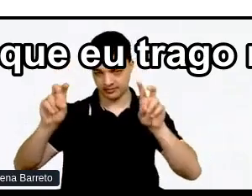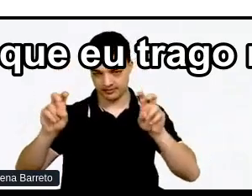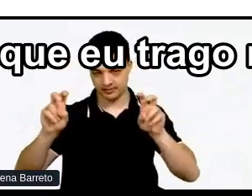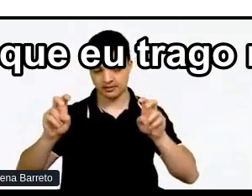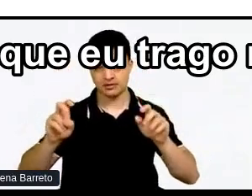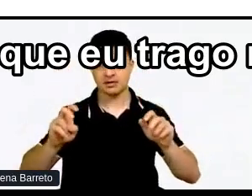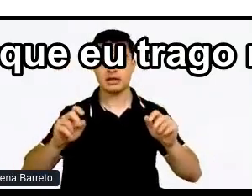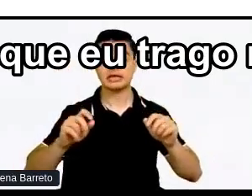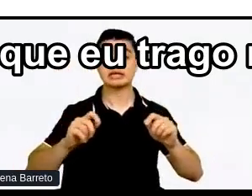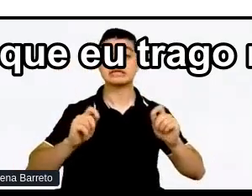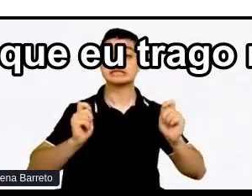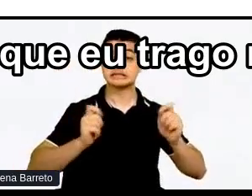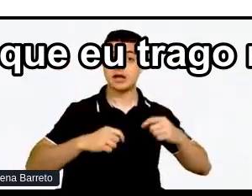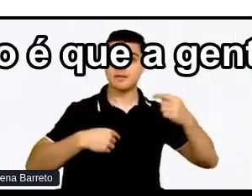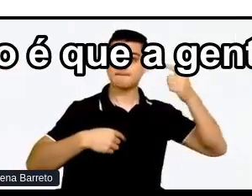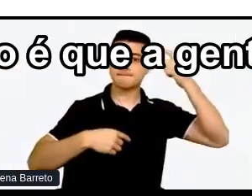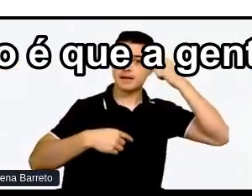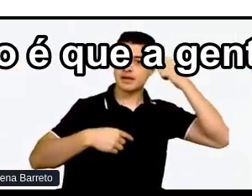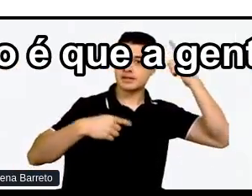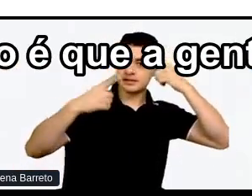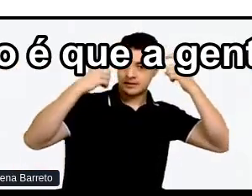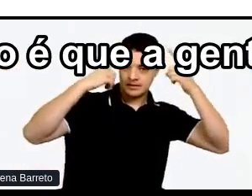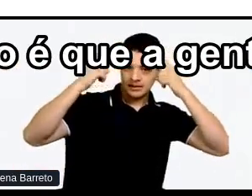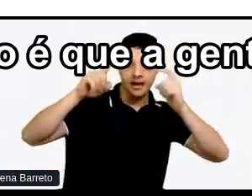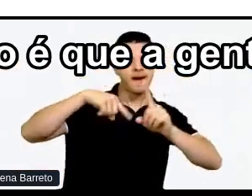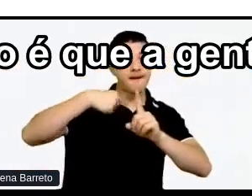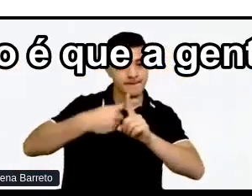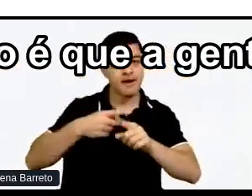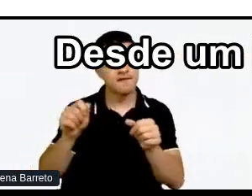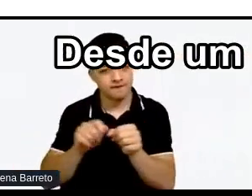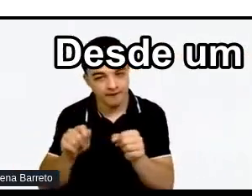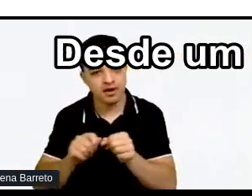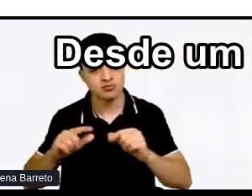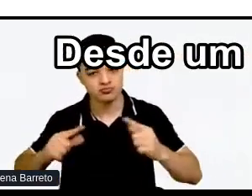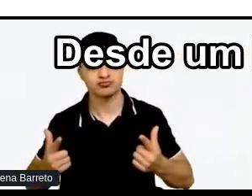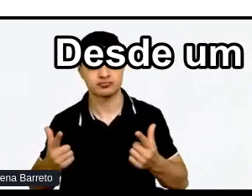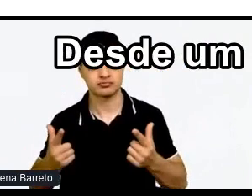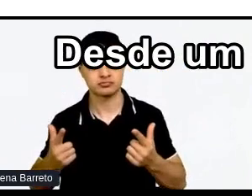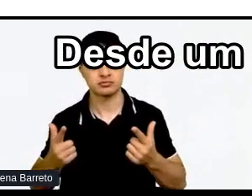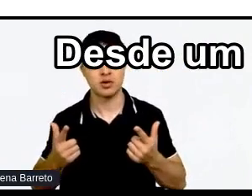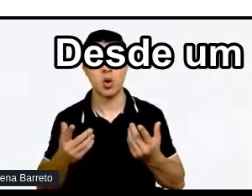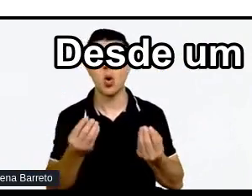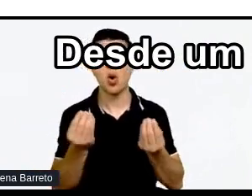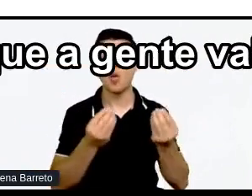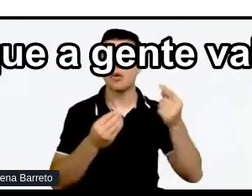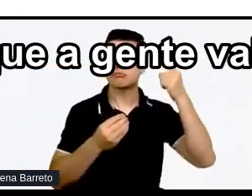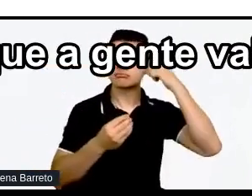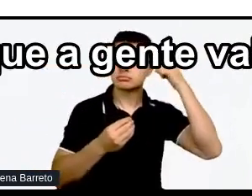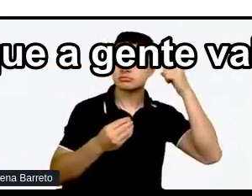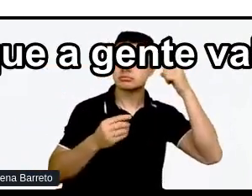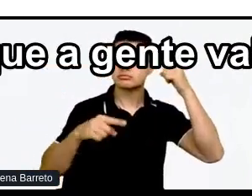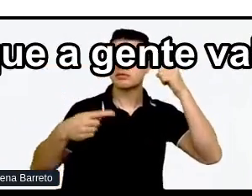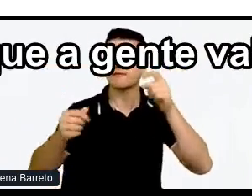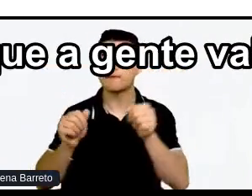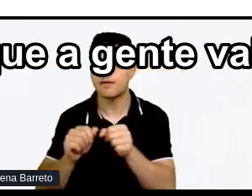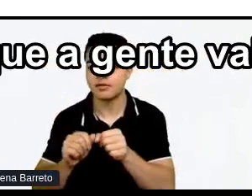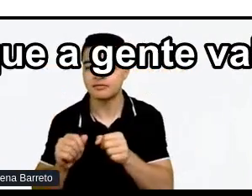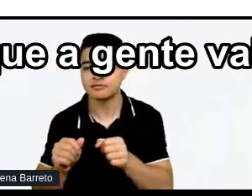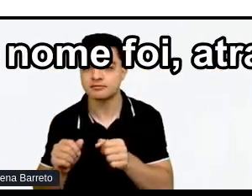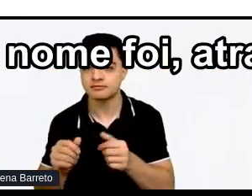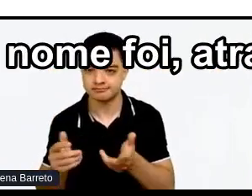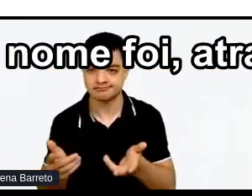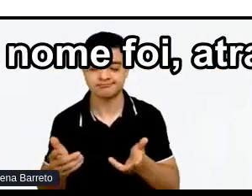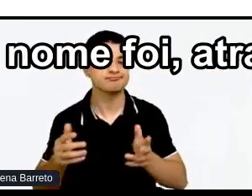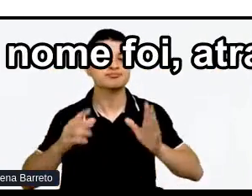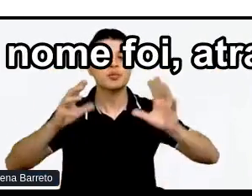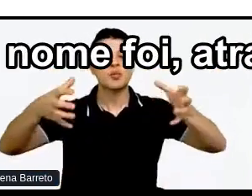uma coisa que eu trago muito para o meu time isso, né? Como é que a gente pensa e executa? Desde um brainstorm, como é que a gente vai idealizar